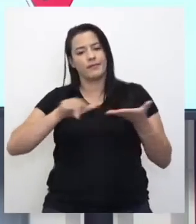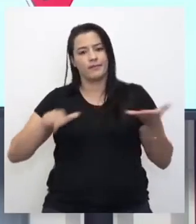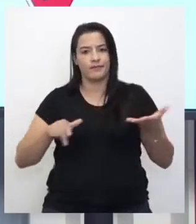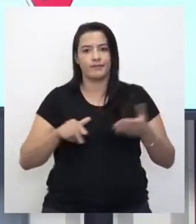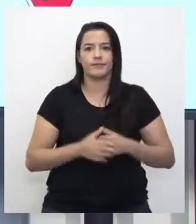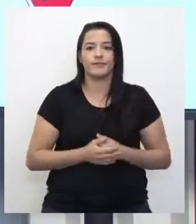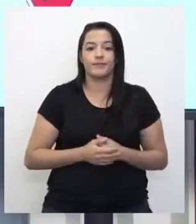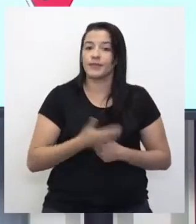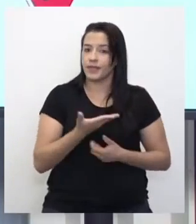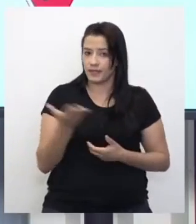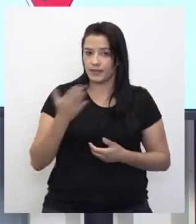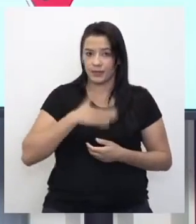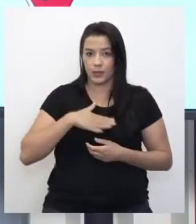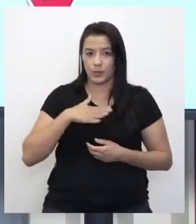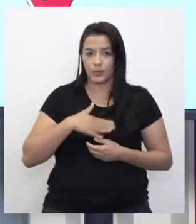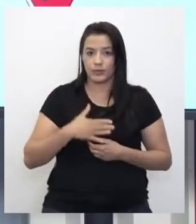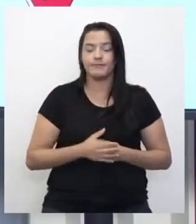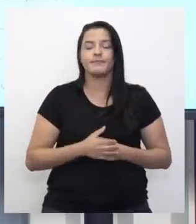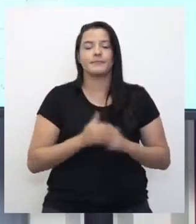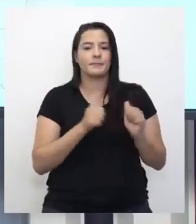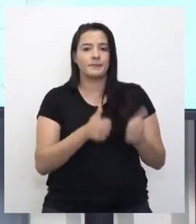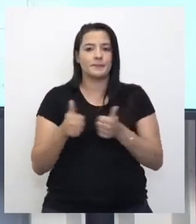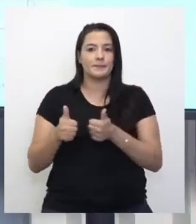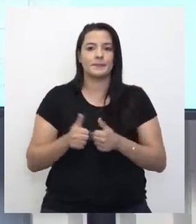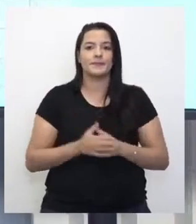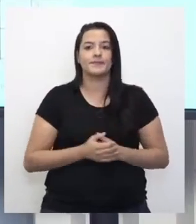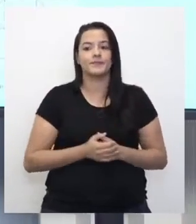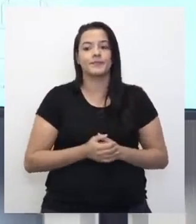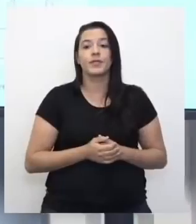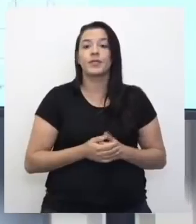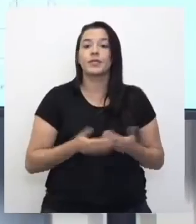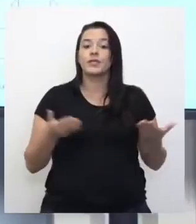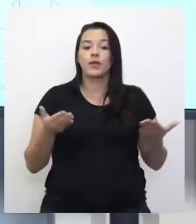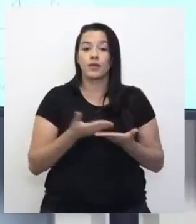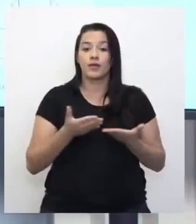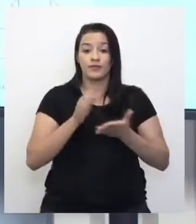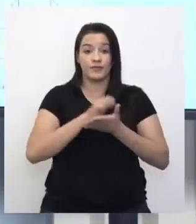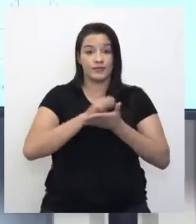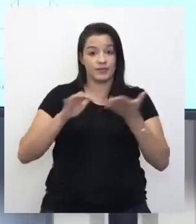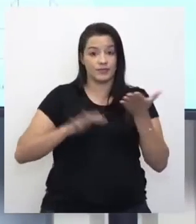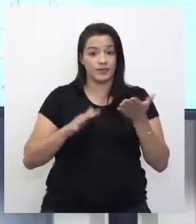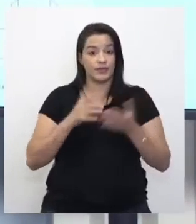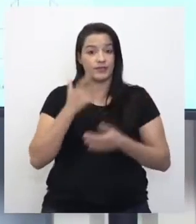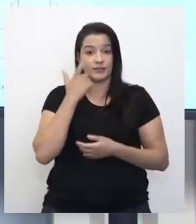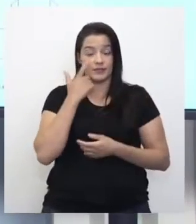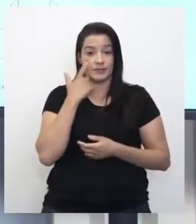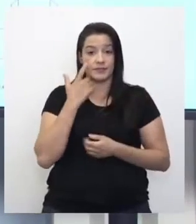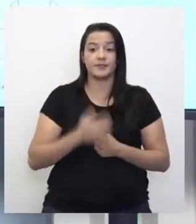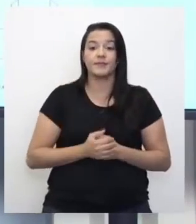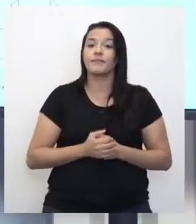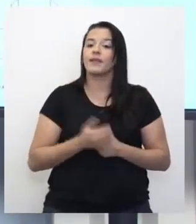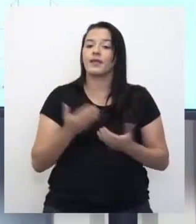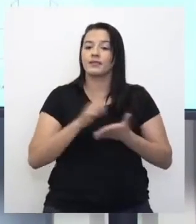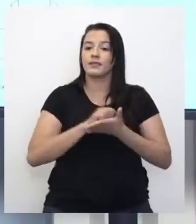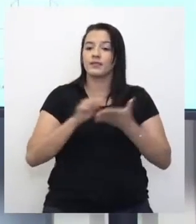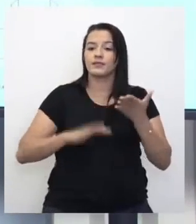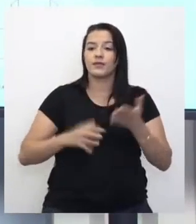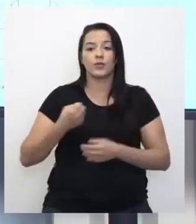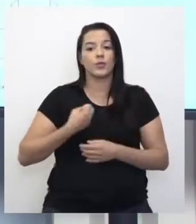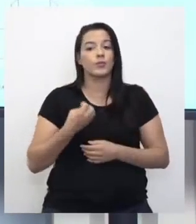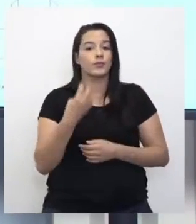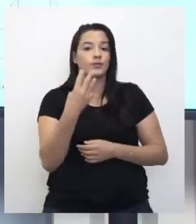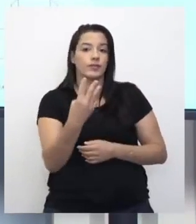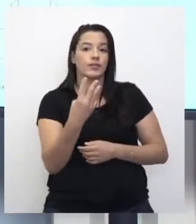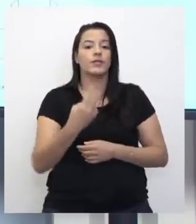diante. Tranquilo? Muito bem. Vamos então fazer uma atividade? Agora, essa atividade 3, parte